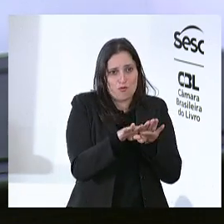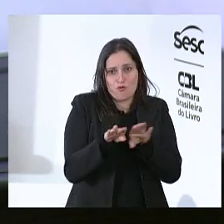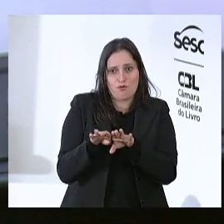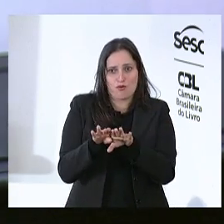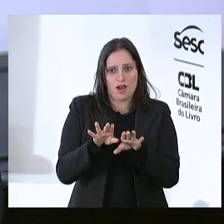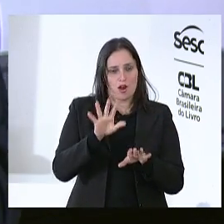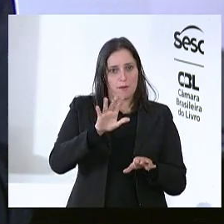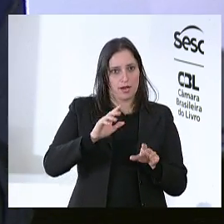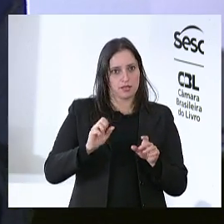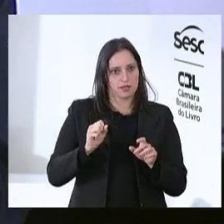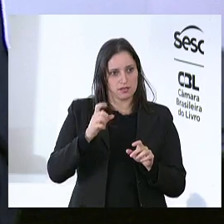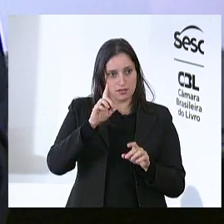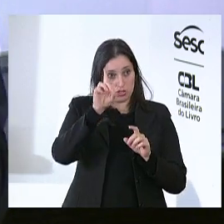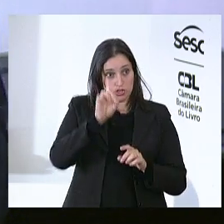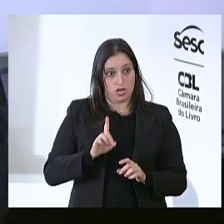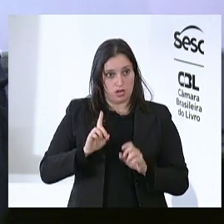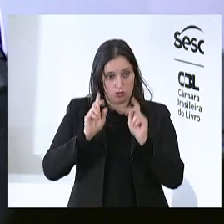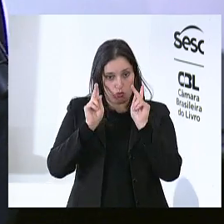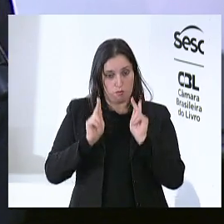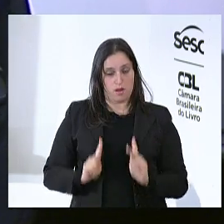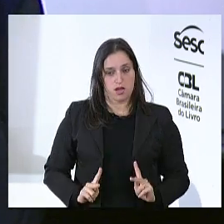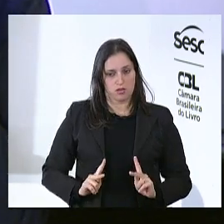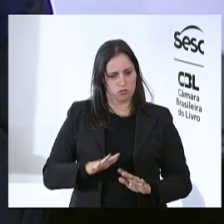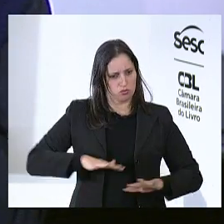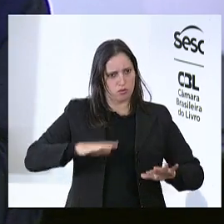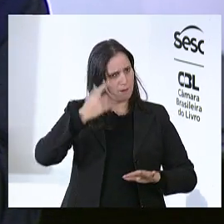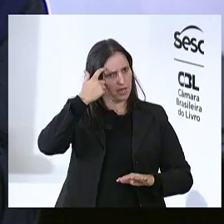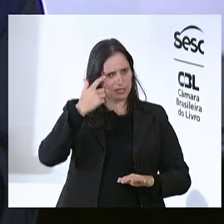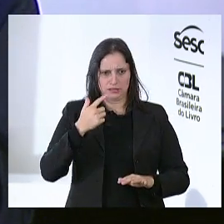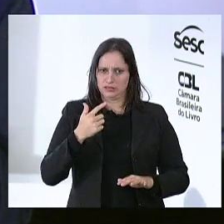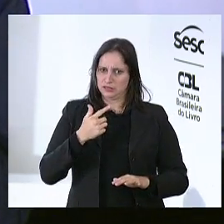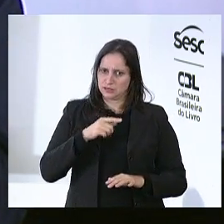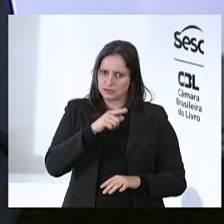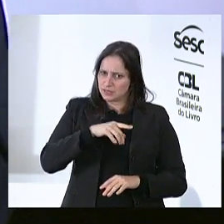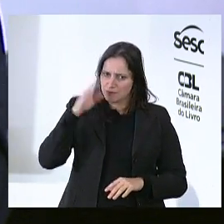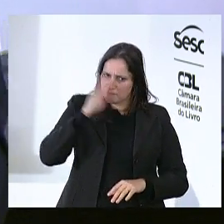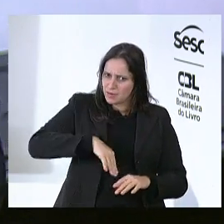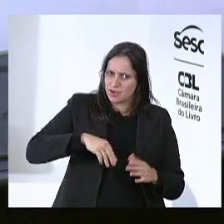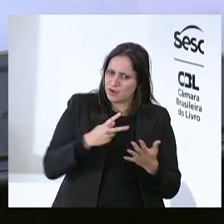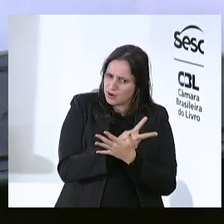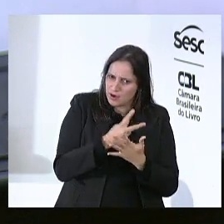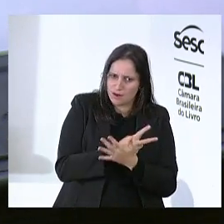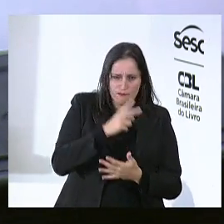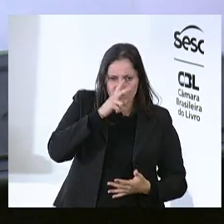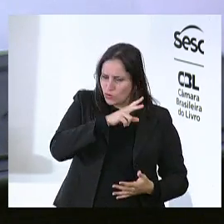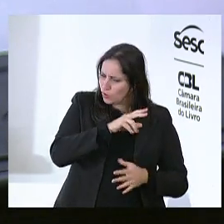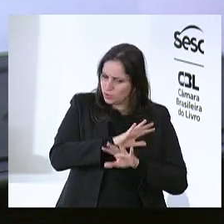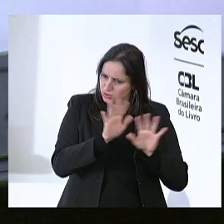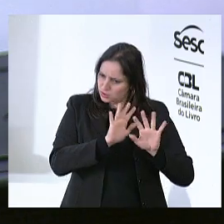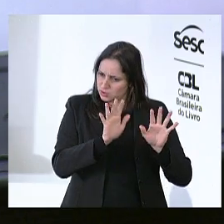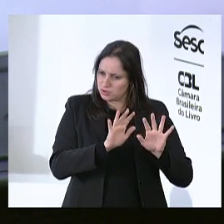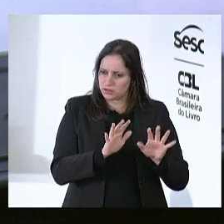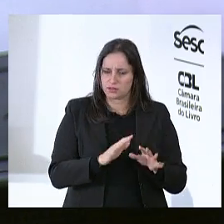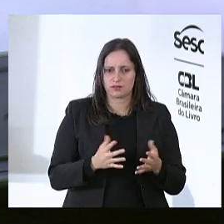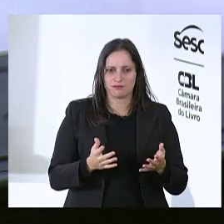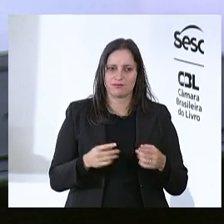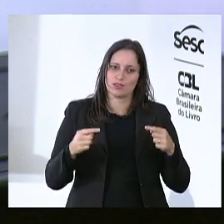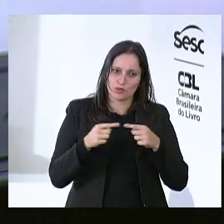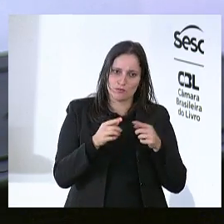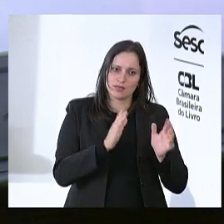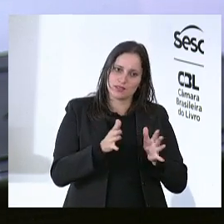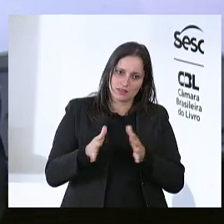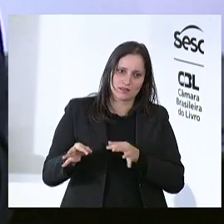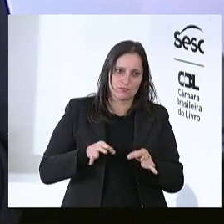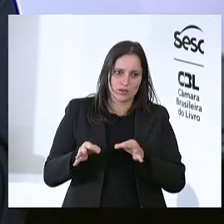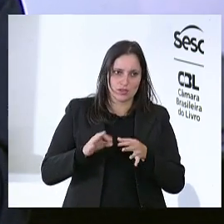bandido. Quer dizer, é uma grande confusão, gente. Tem alguma coisa que falhou aí nesse, nesse, nesse processo de redemocratização. Né?